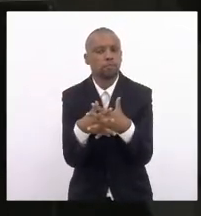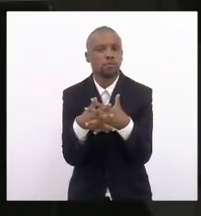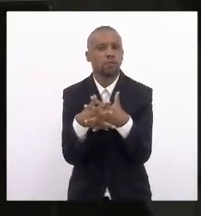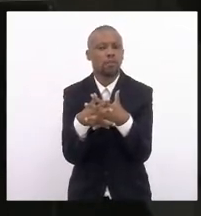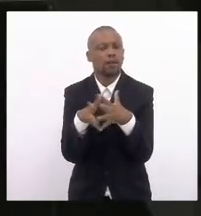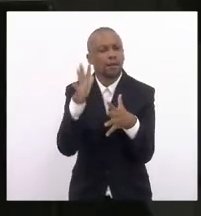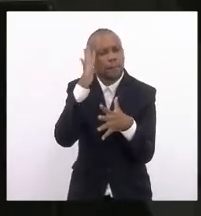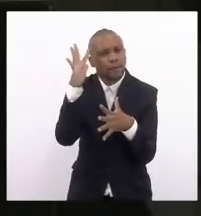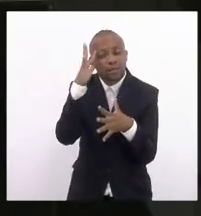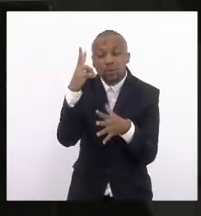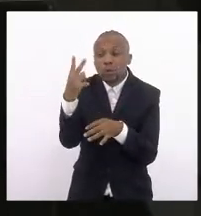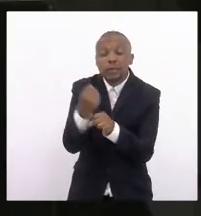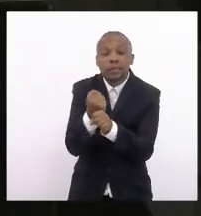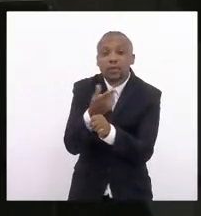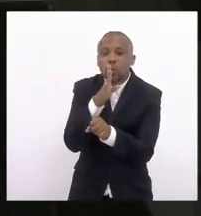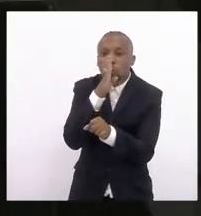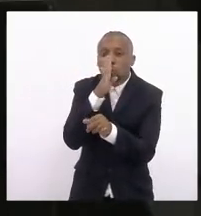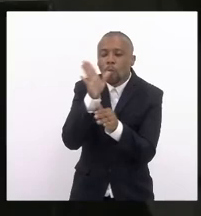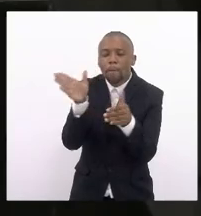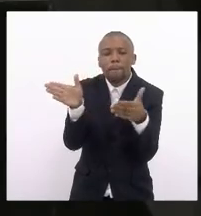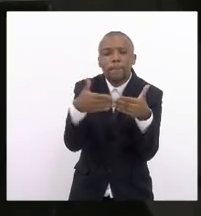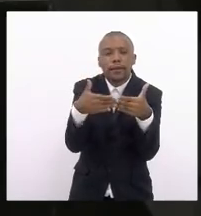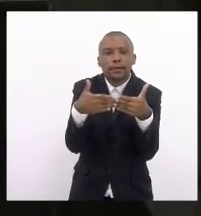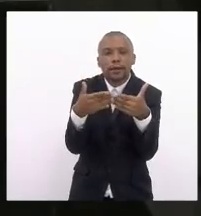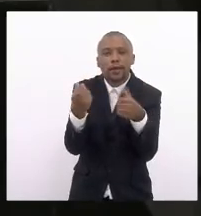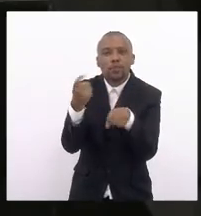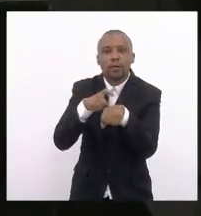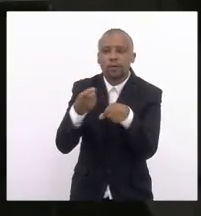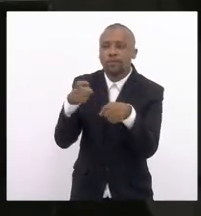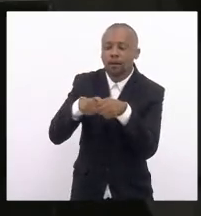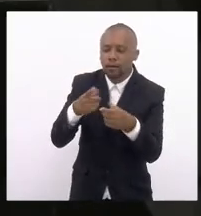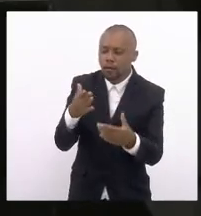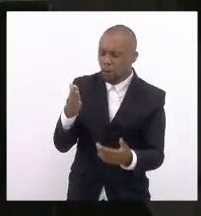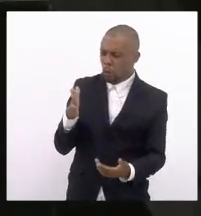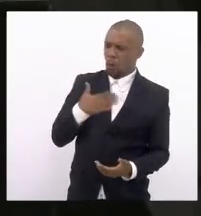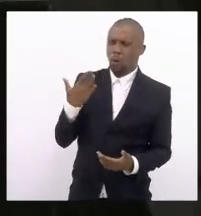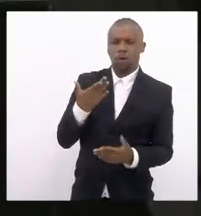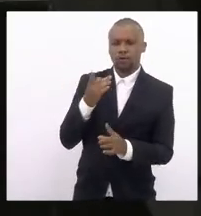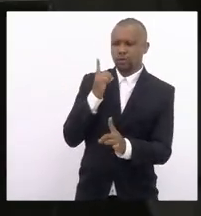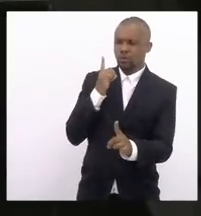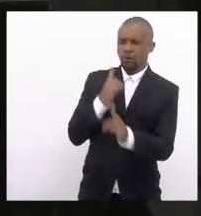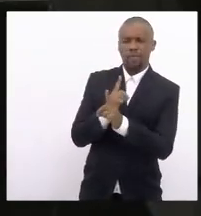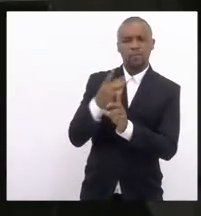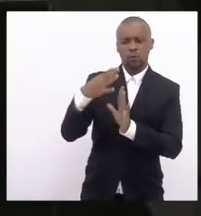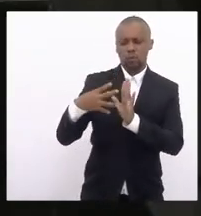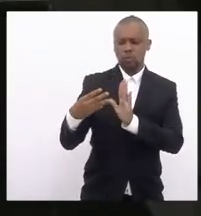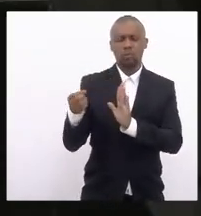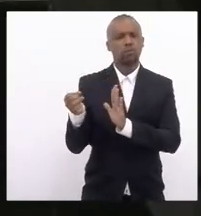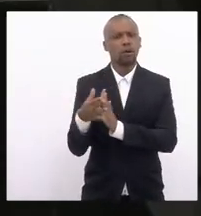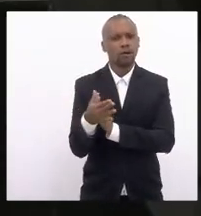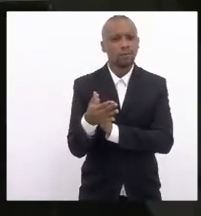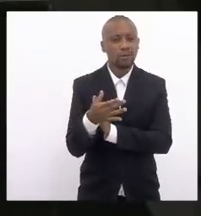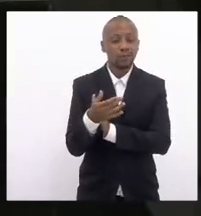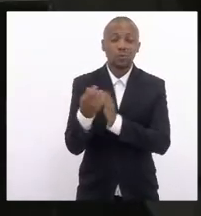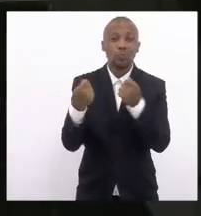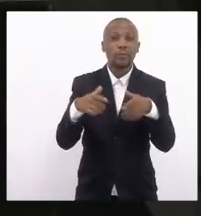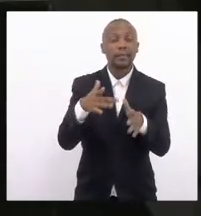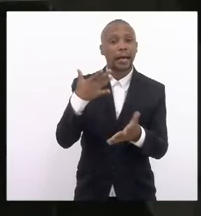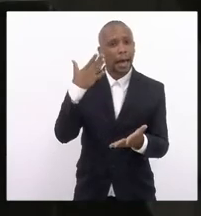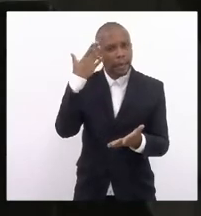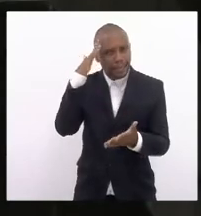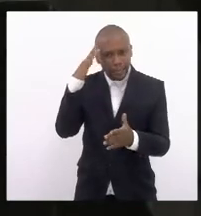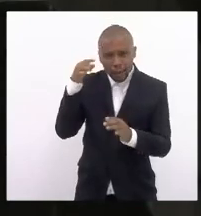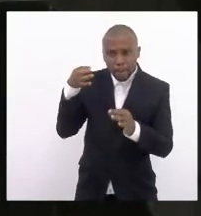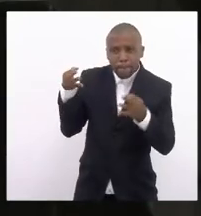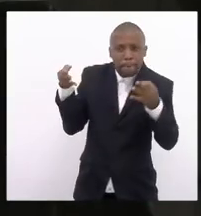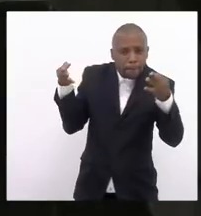de 2 anos paradas, quando volta descobre um novo currículo. Gente, nem precisa entender tanto de educação para perceber que tem